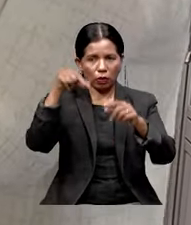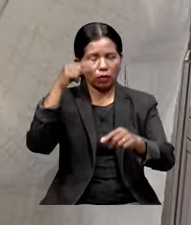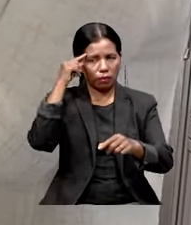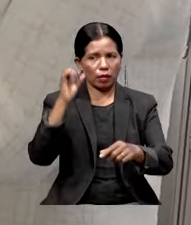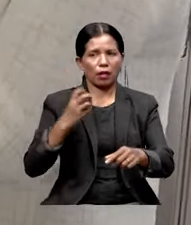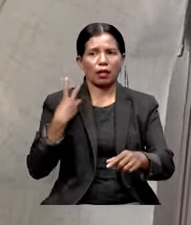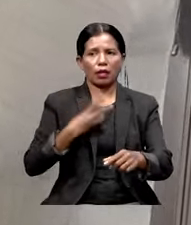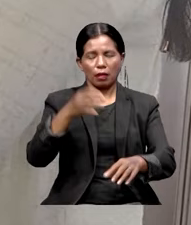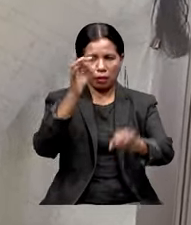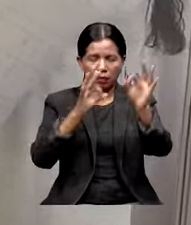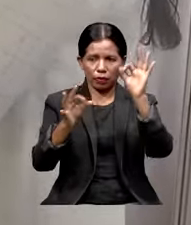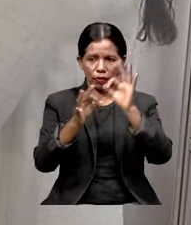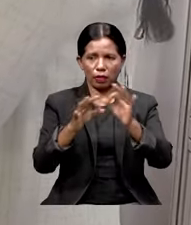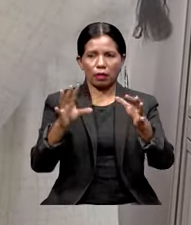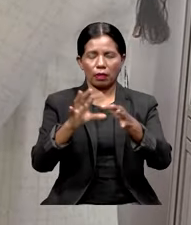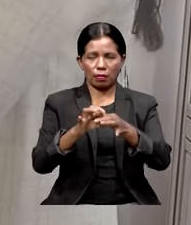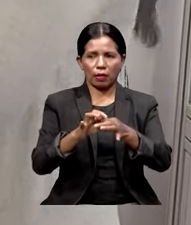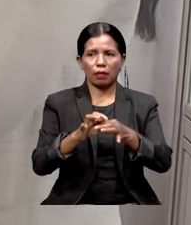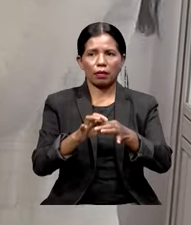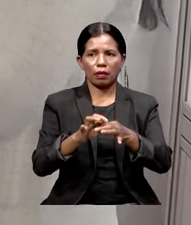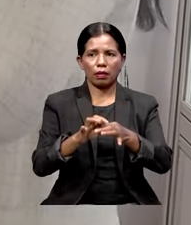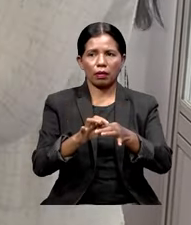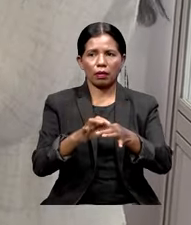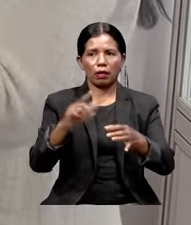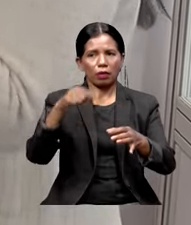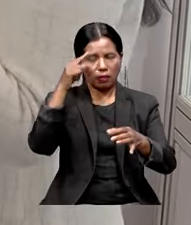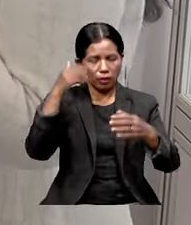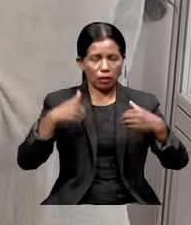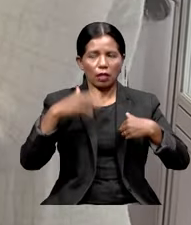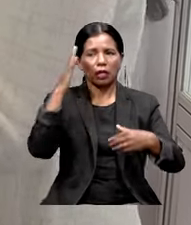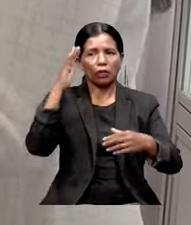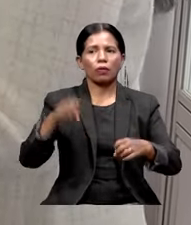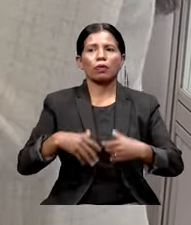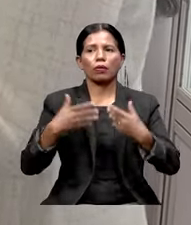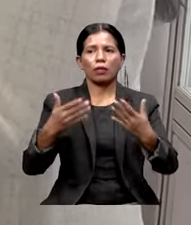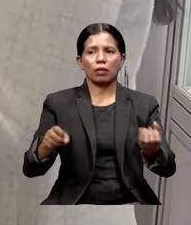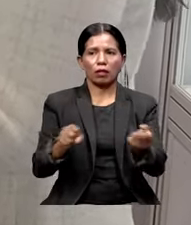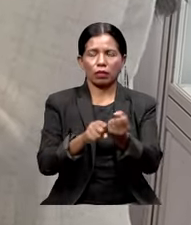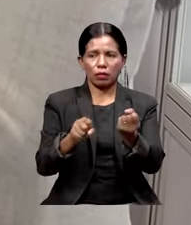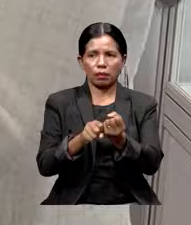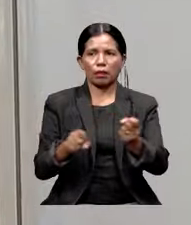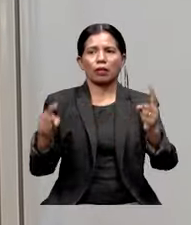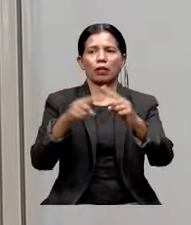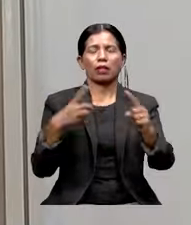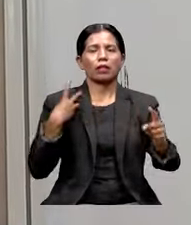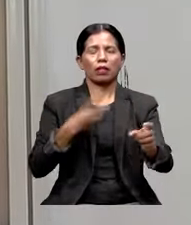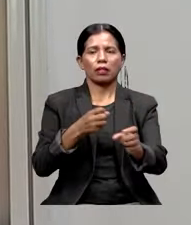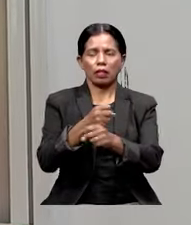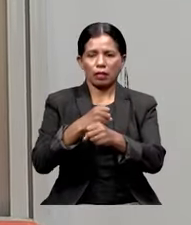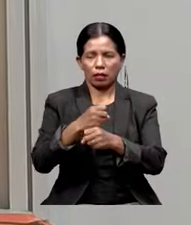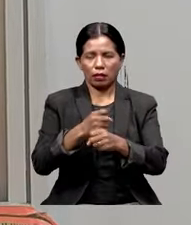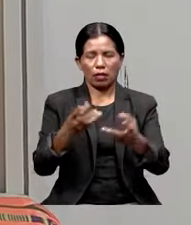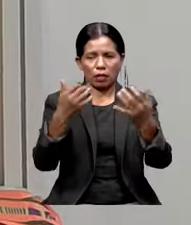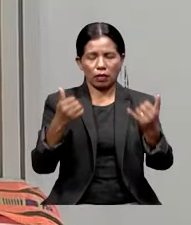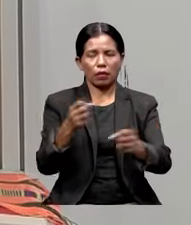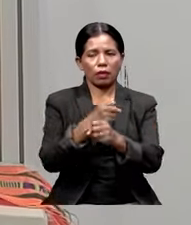cada membro do governo nos ia a não imperuiza a tu bele suporta e tem café também agora o